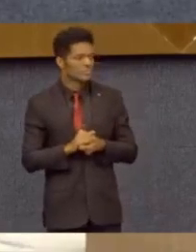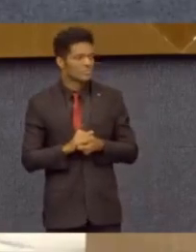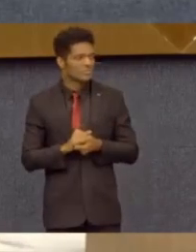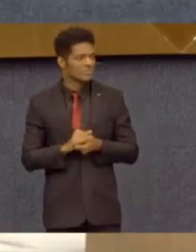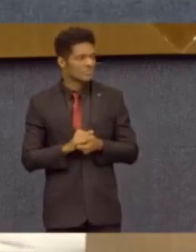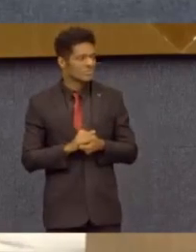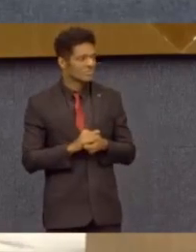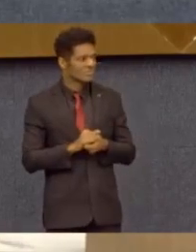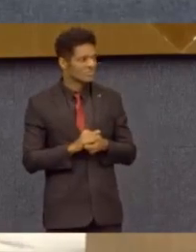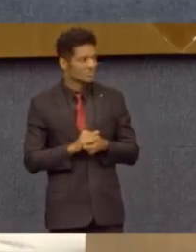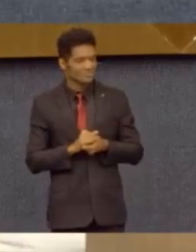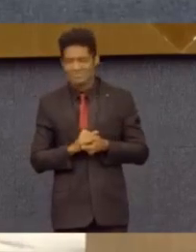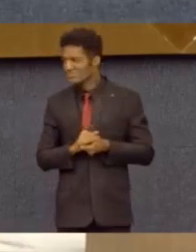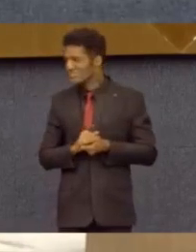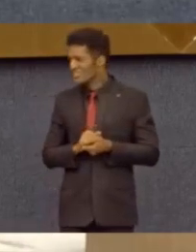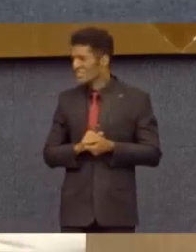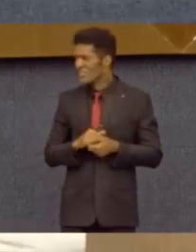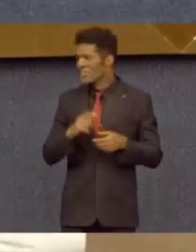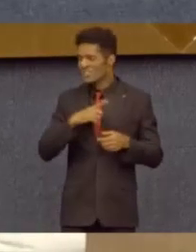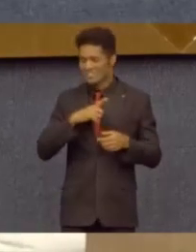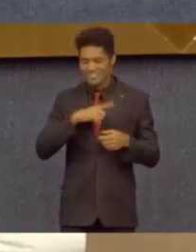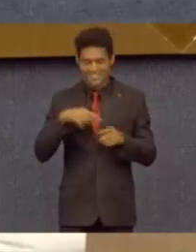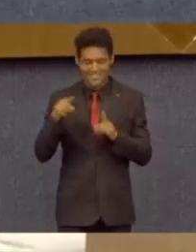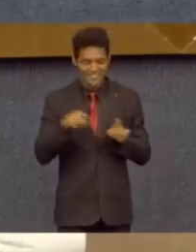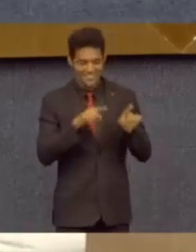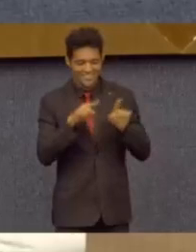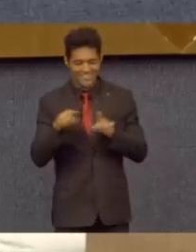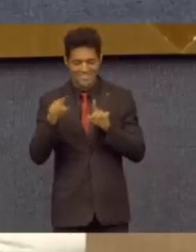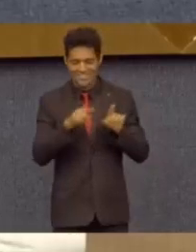Solta meu fundo musical aí, por favor.